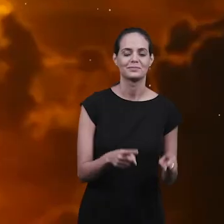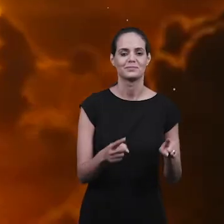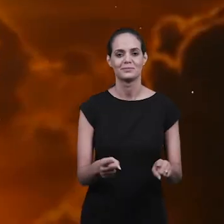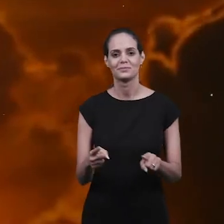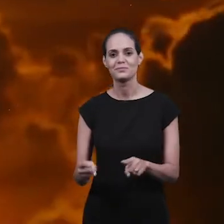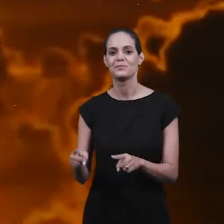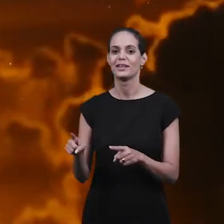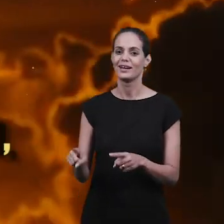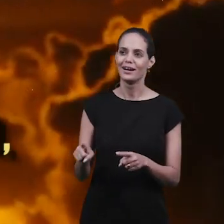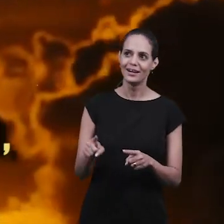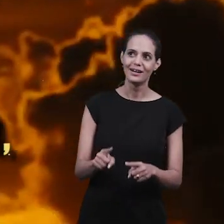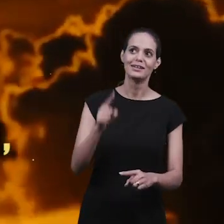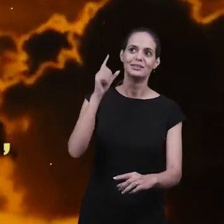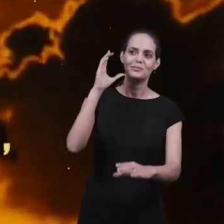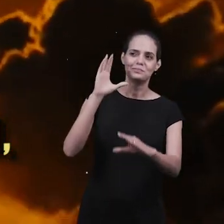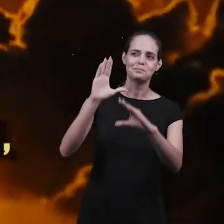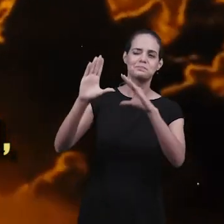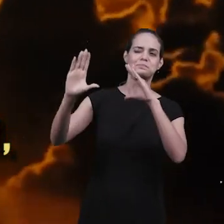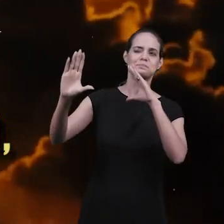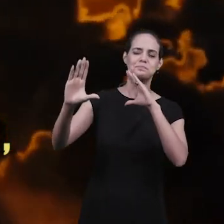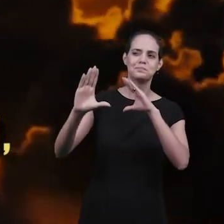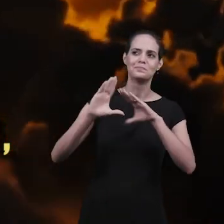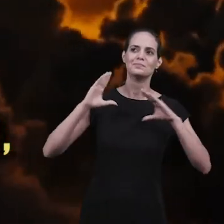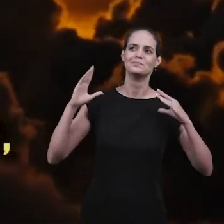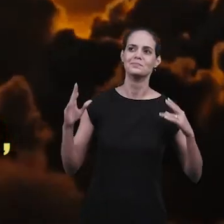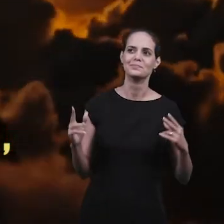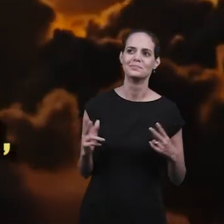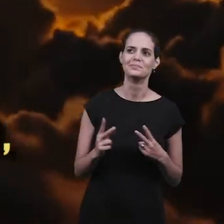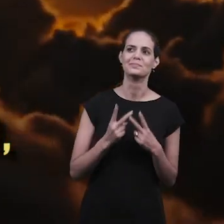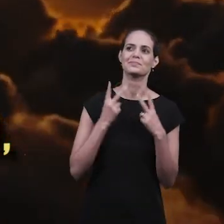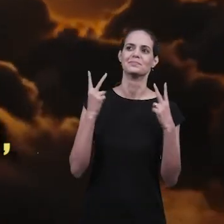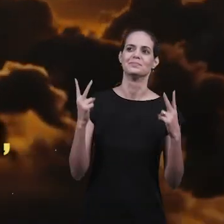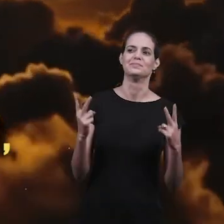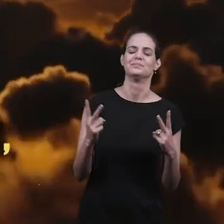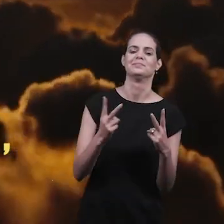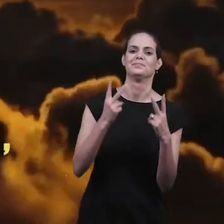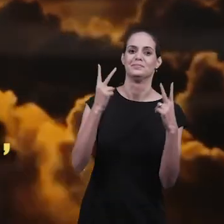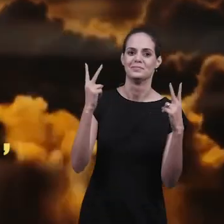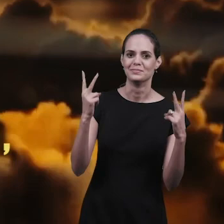serás. Eis o canto de vitória.